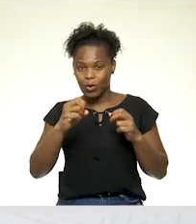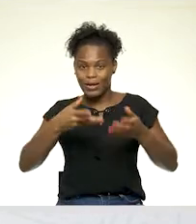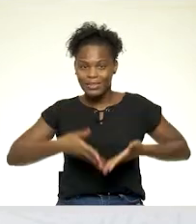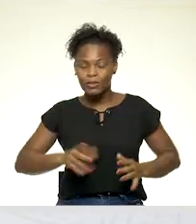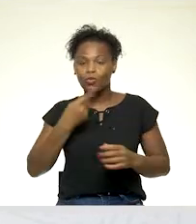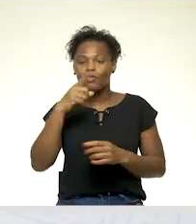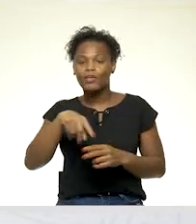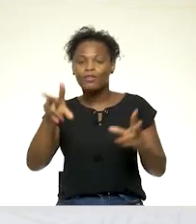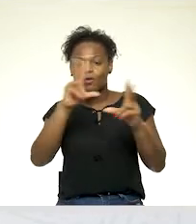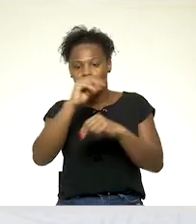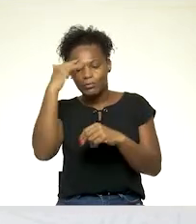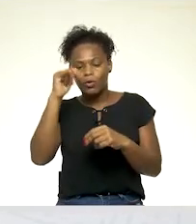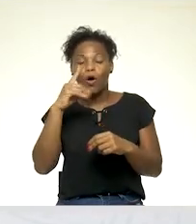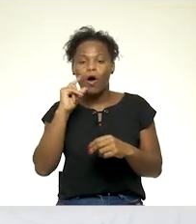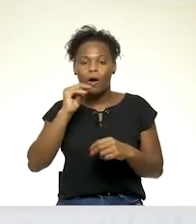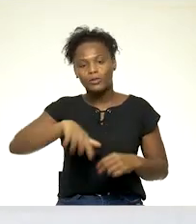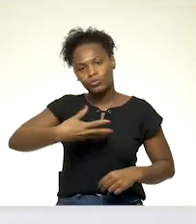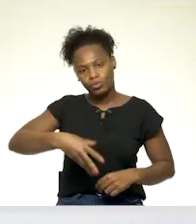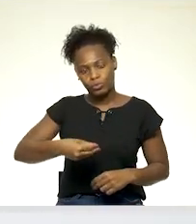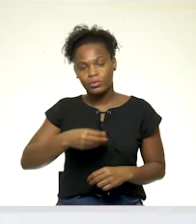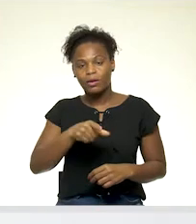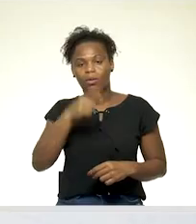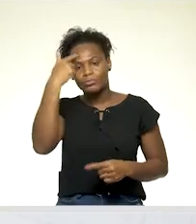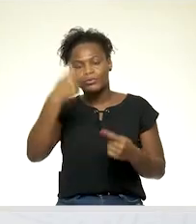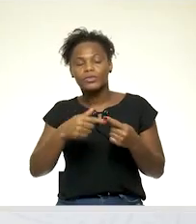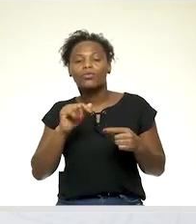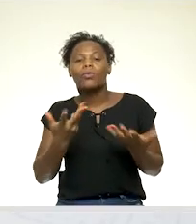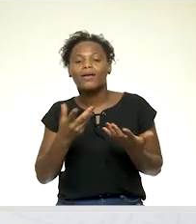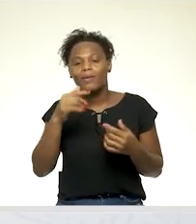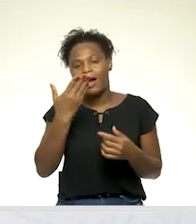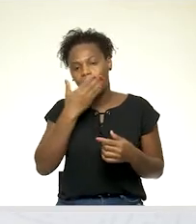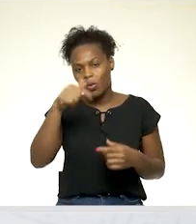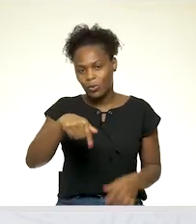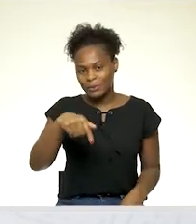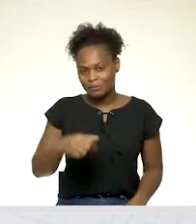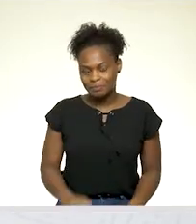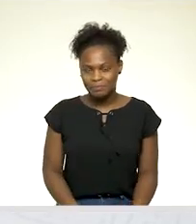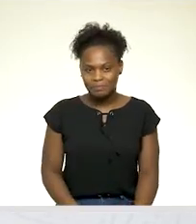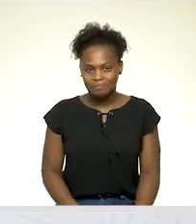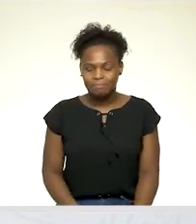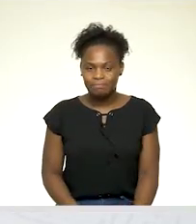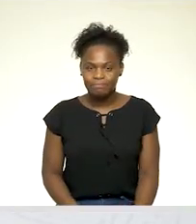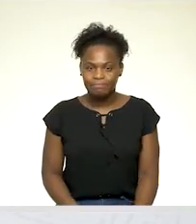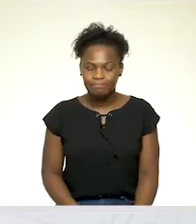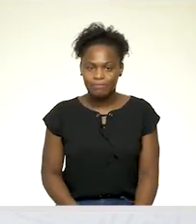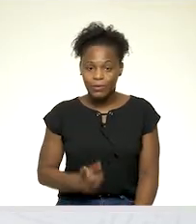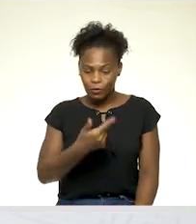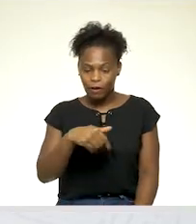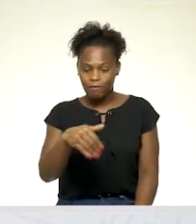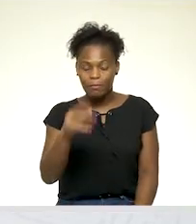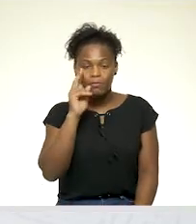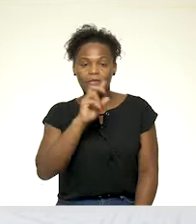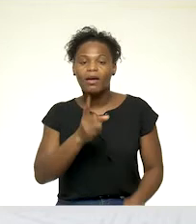homem e do mundo. E quais são os objetivos para a aula de hoje? Nós vamos ver